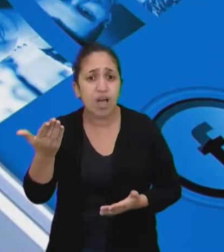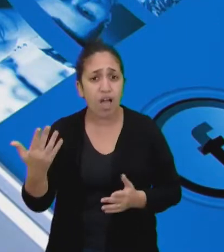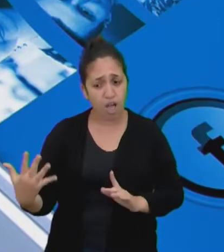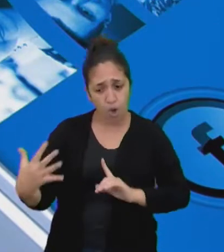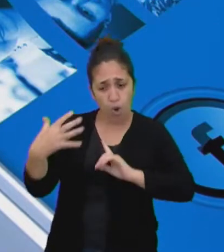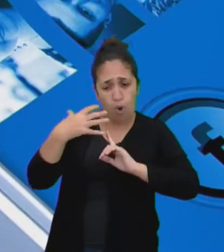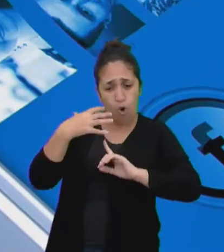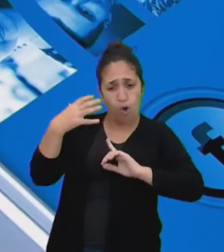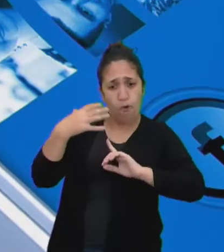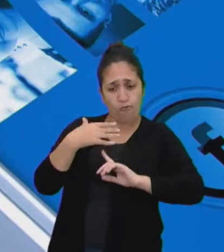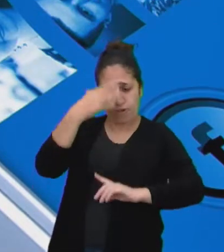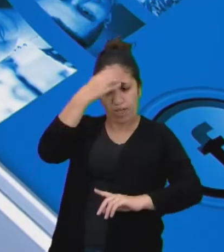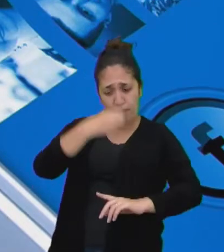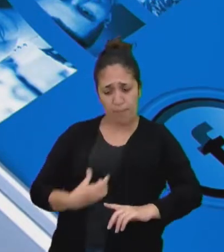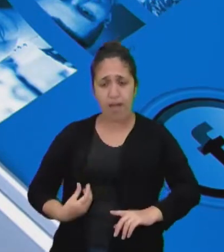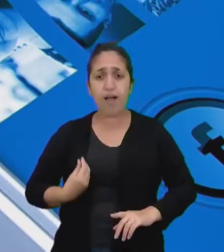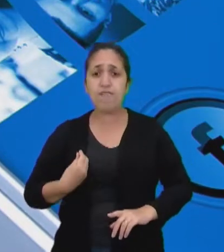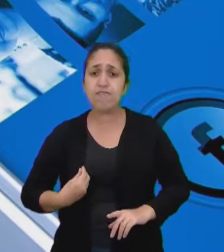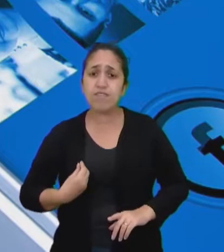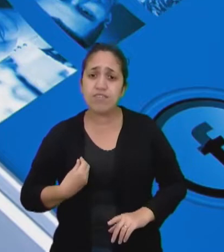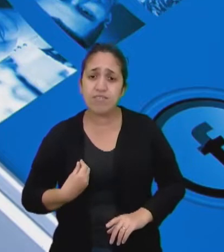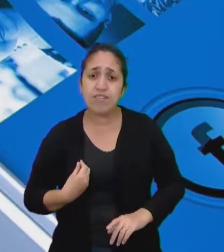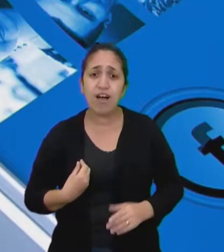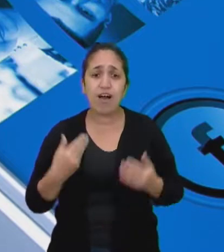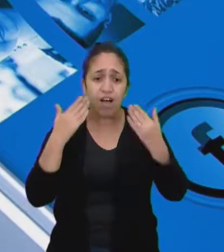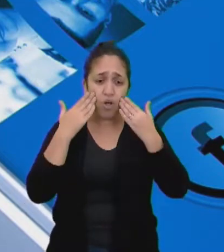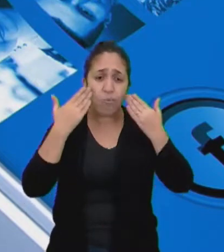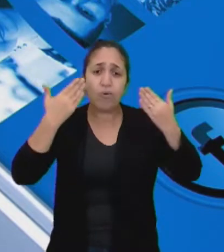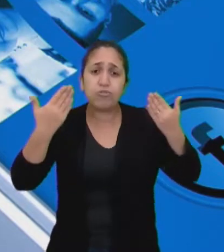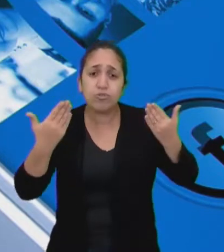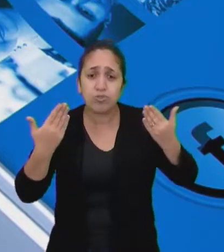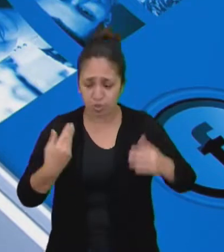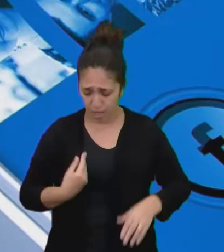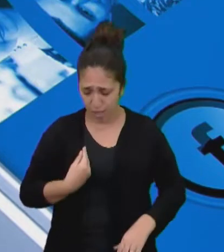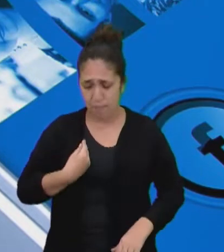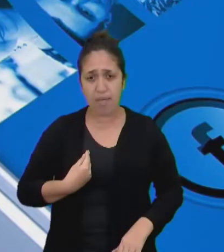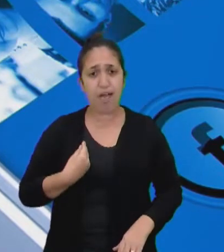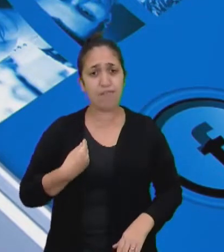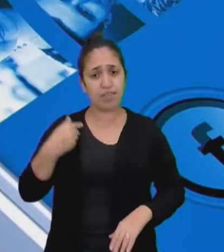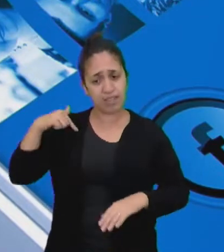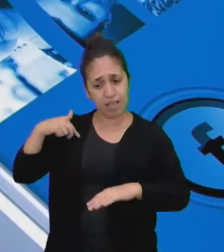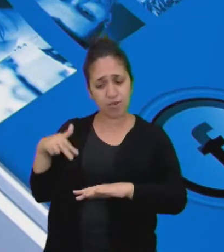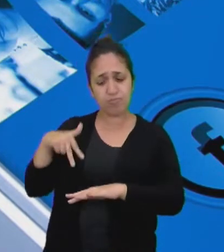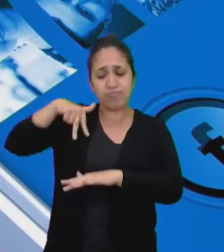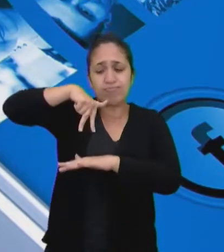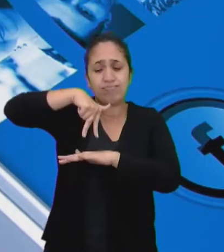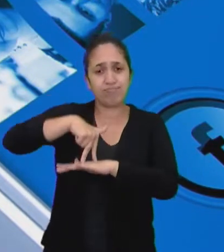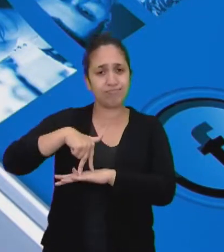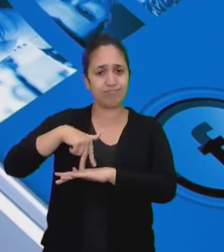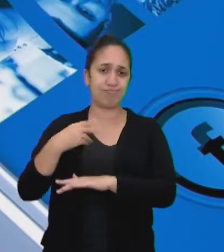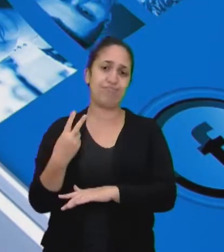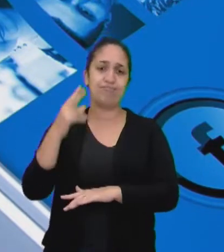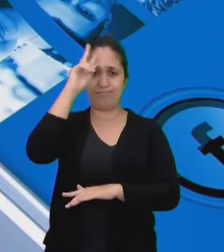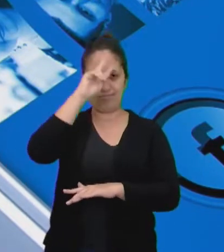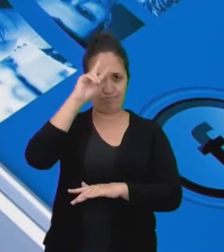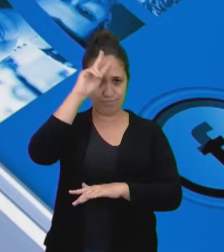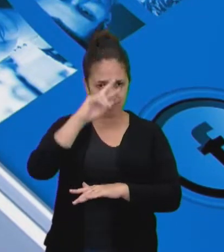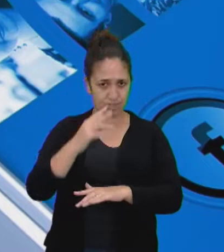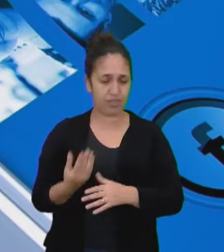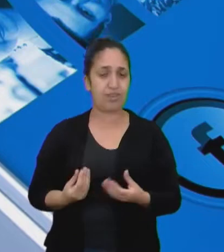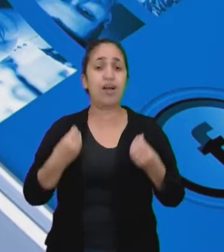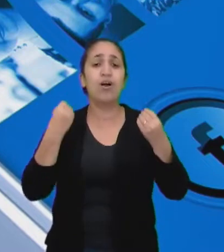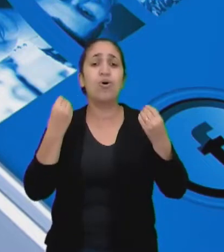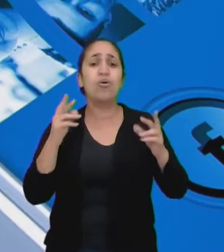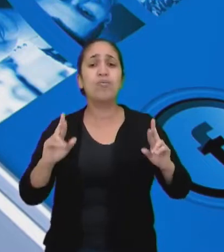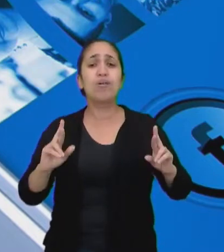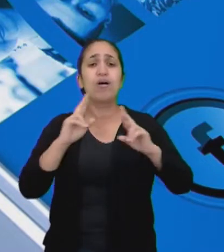influenciador da sua vida, né? Do seu produto, que é o quê? A sua vida, o seu protagonismo dentro da sua história. Então, como é que a gente se